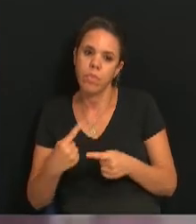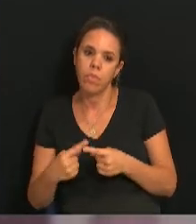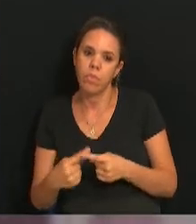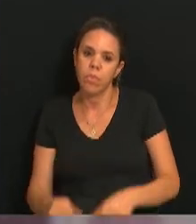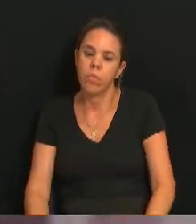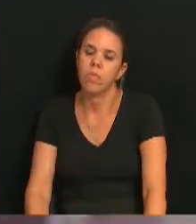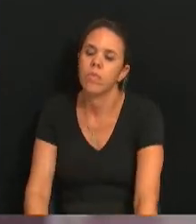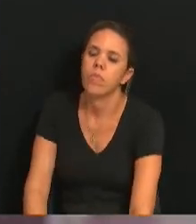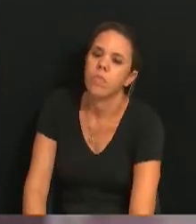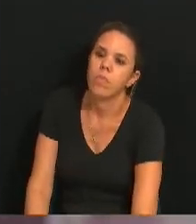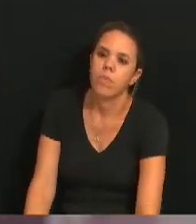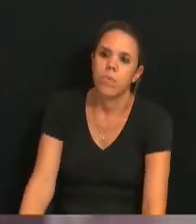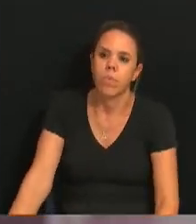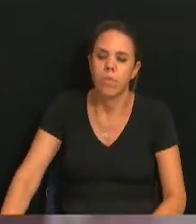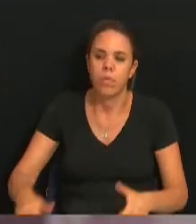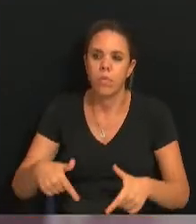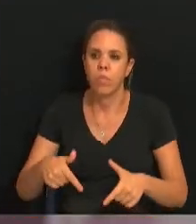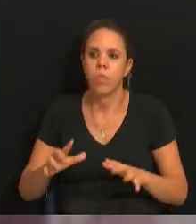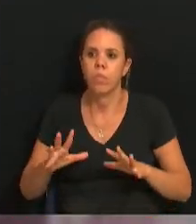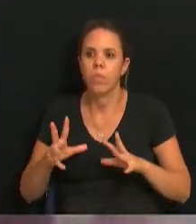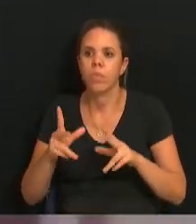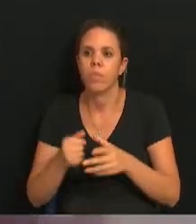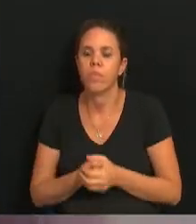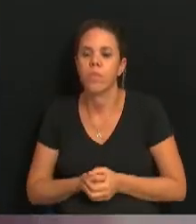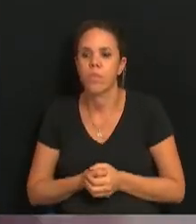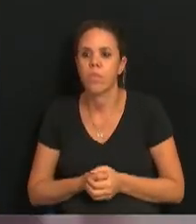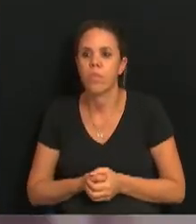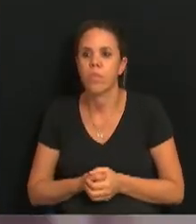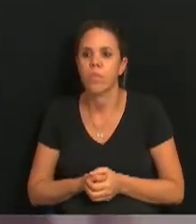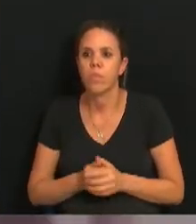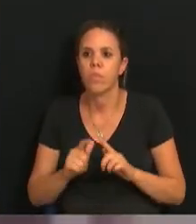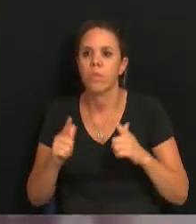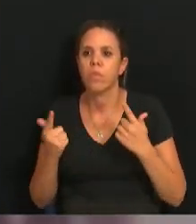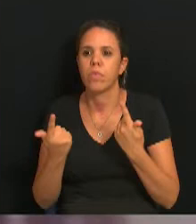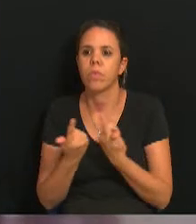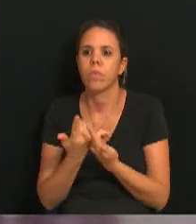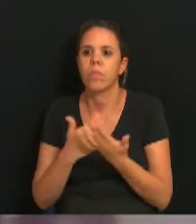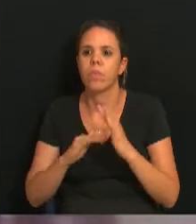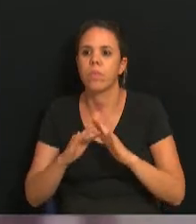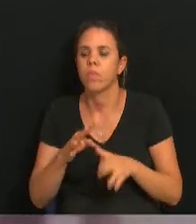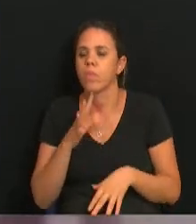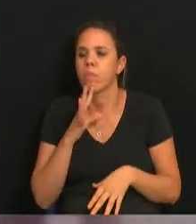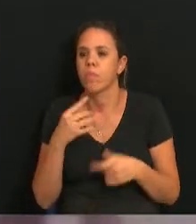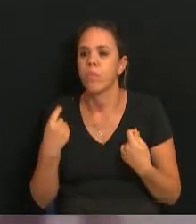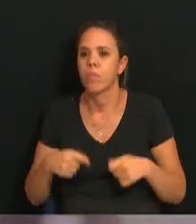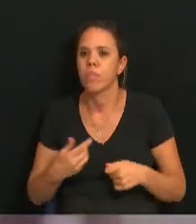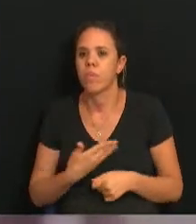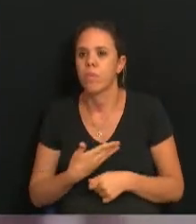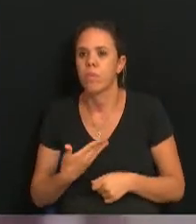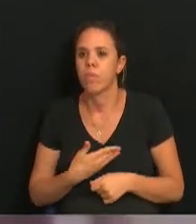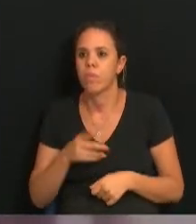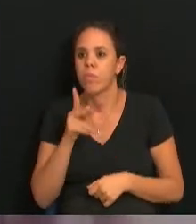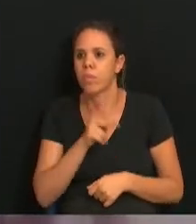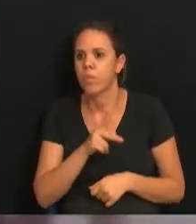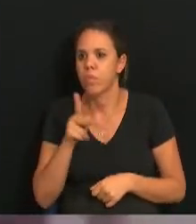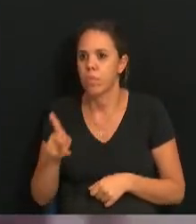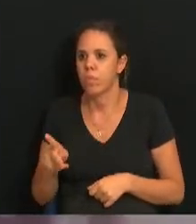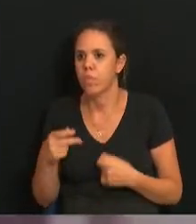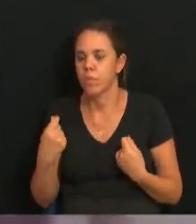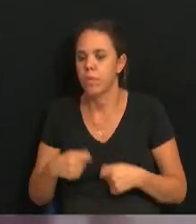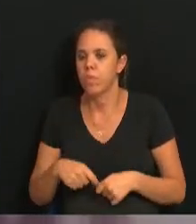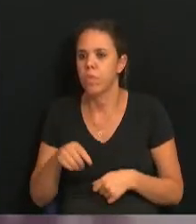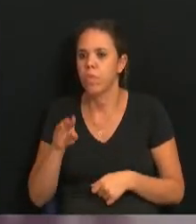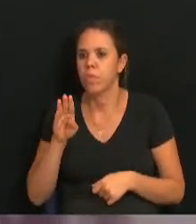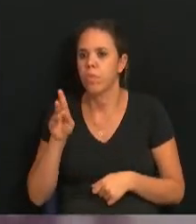nosso trabalho, ele envolve todos eles. Então, a gestão de escola precisa conhecer, os nossos colegas professores titulares, PEB 1,